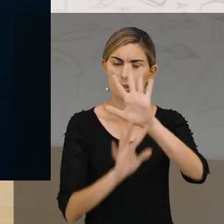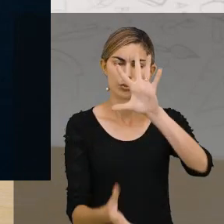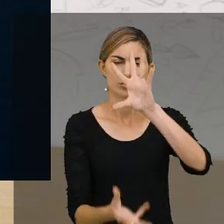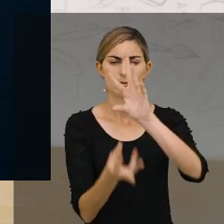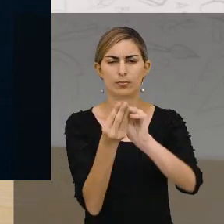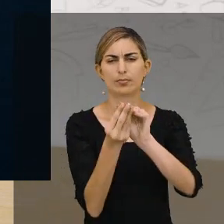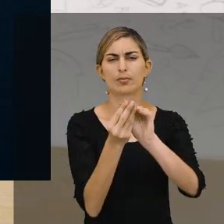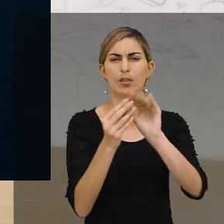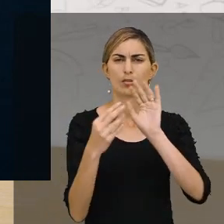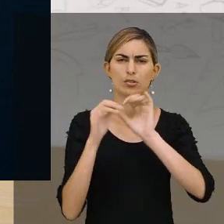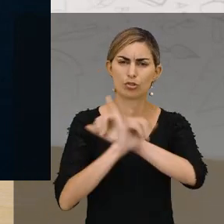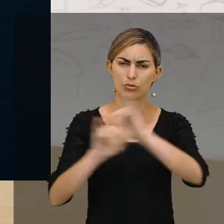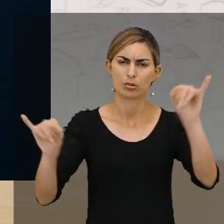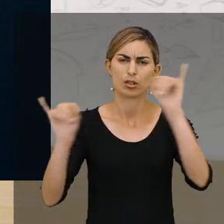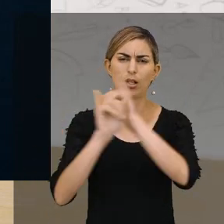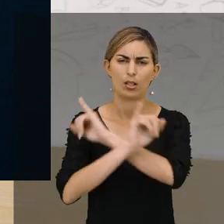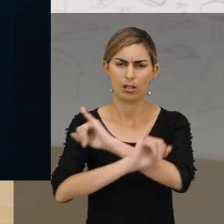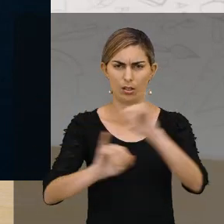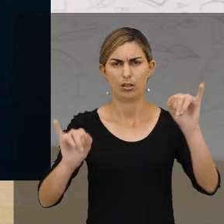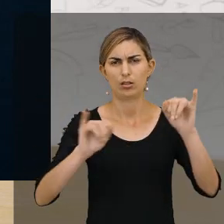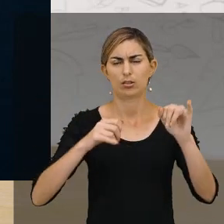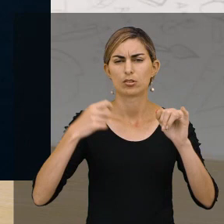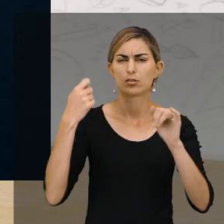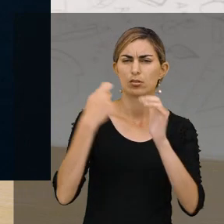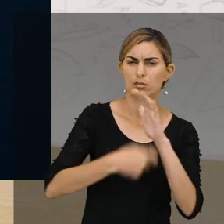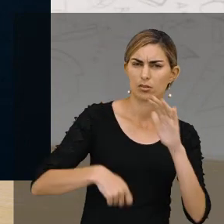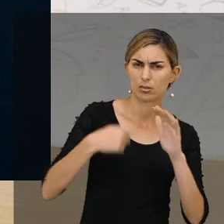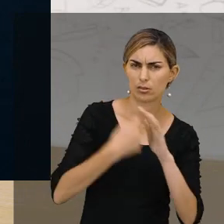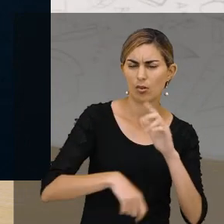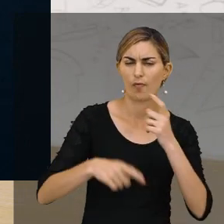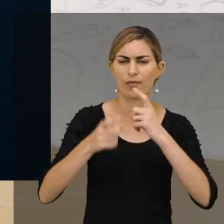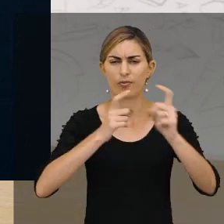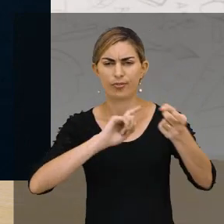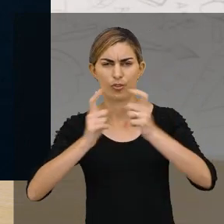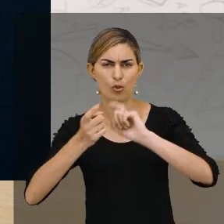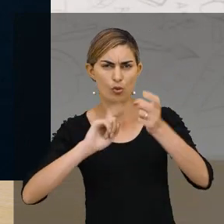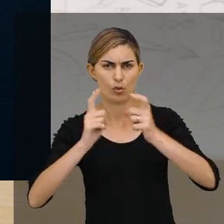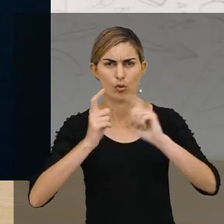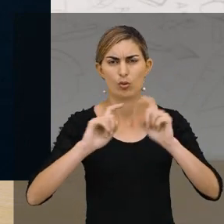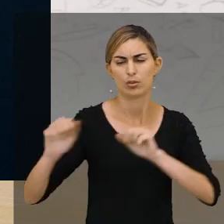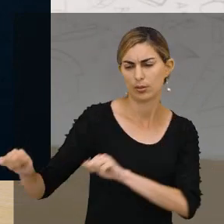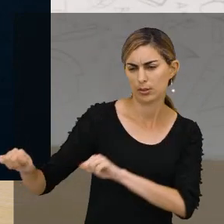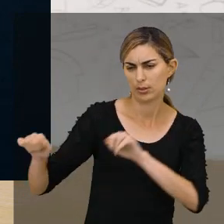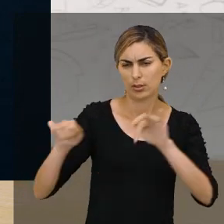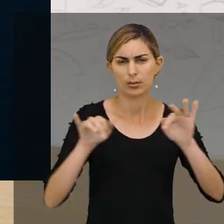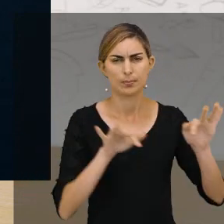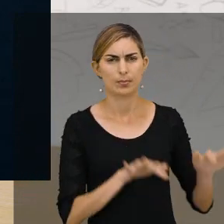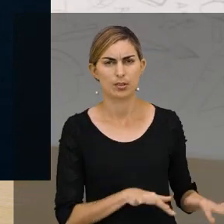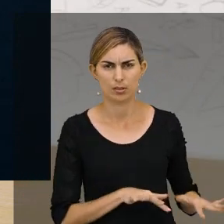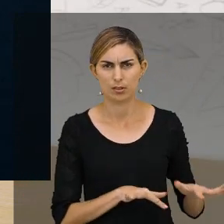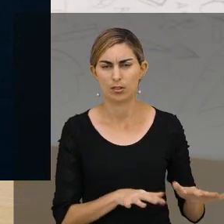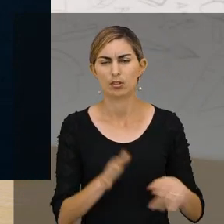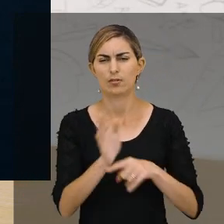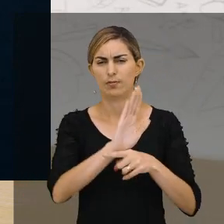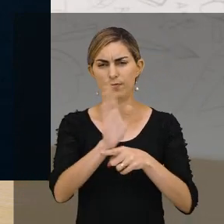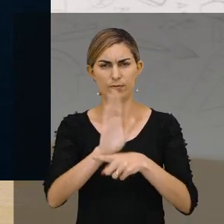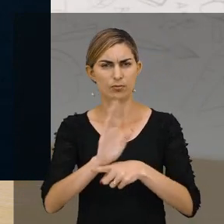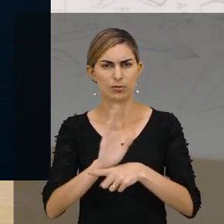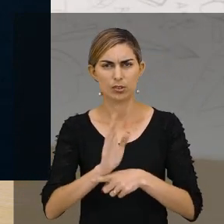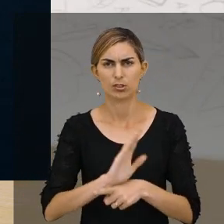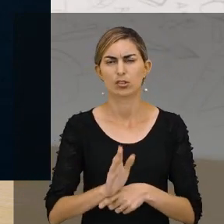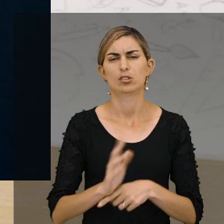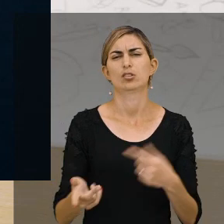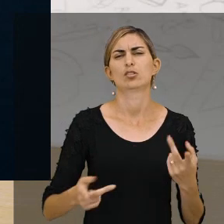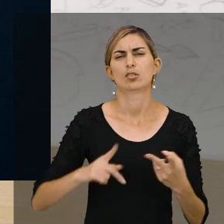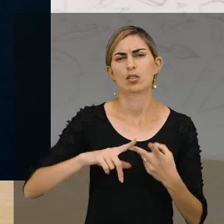textos complementares, os destaques, os desafios, os fóruns, né, da semana, os